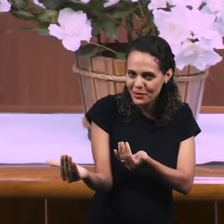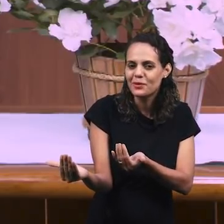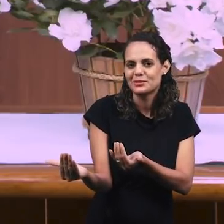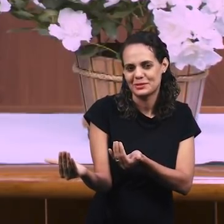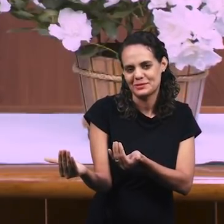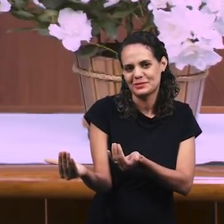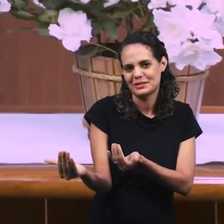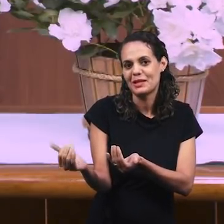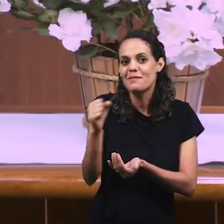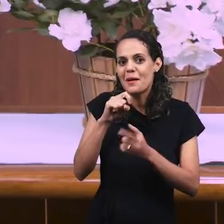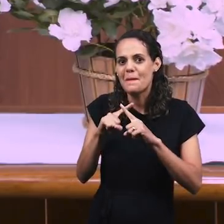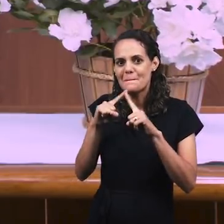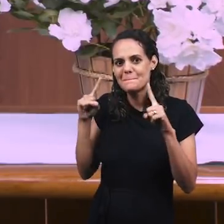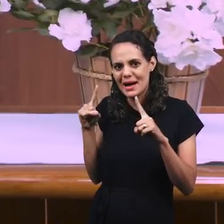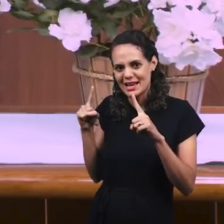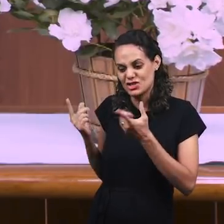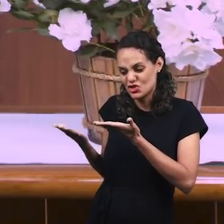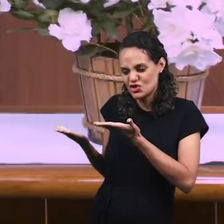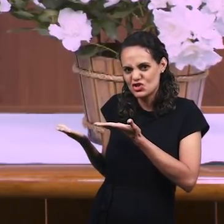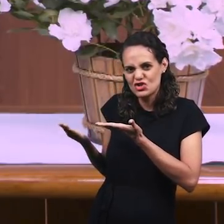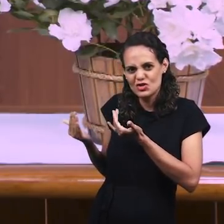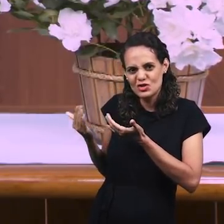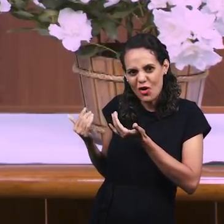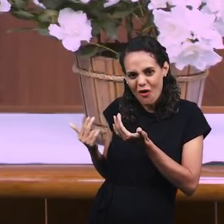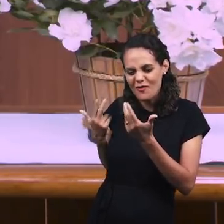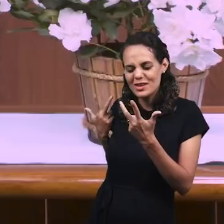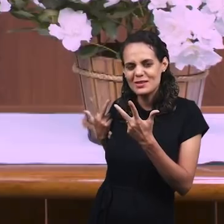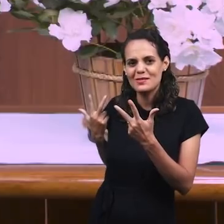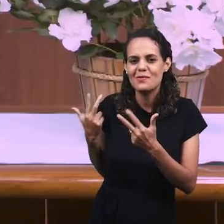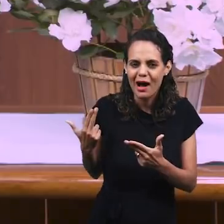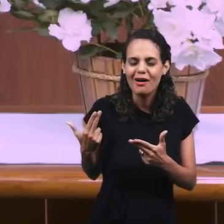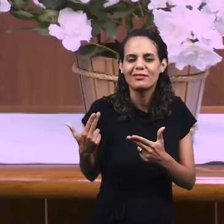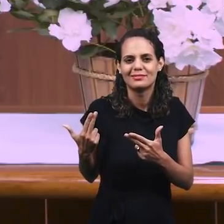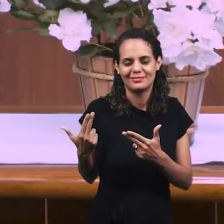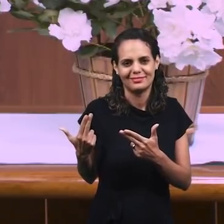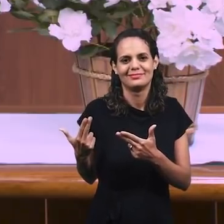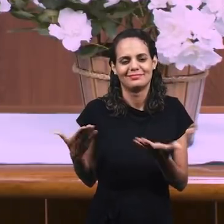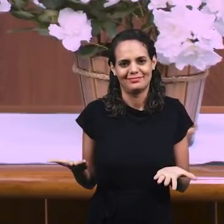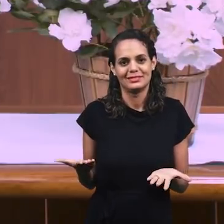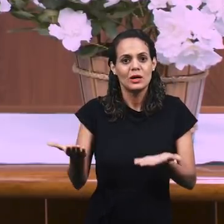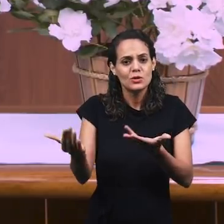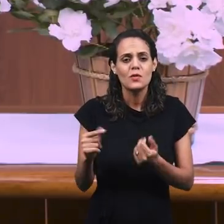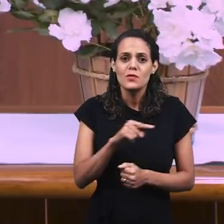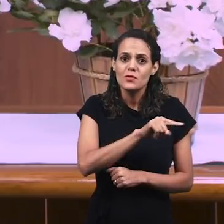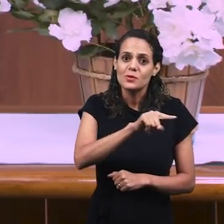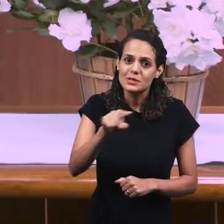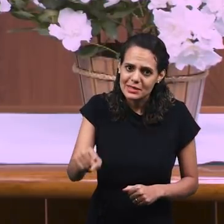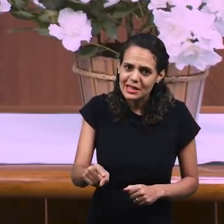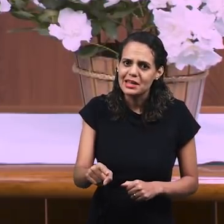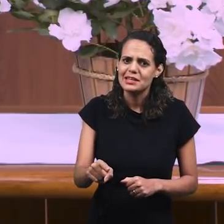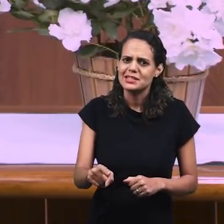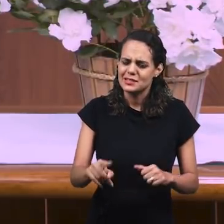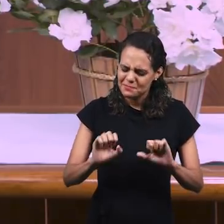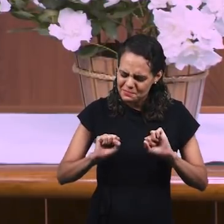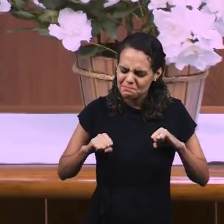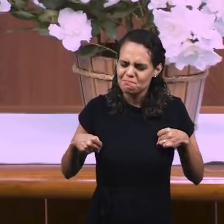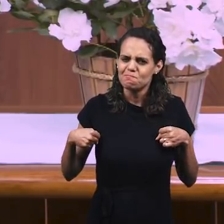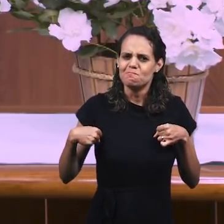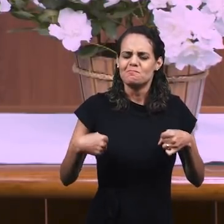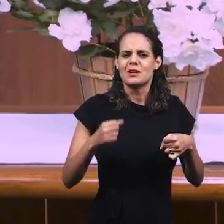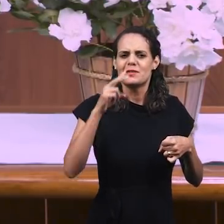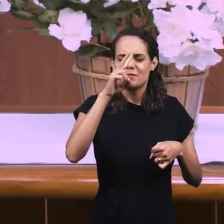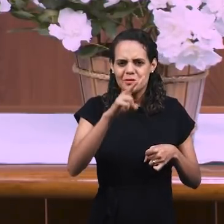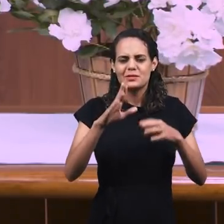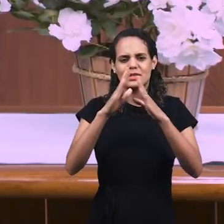moço, ele já era velho e a força continuava a mesma, porque aí era força espiritual. Então, jovens, vocês são a força da igreja